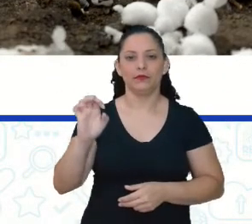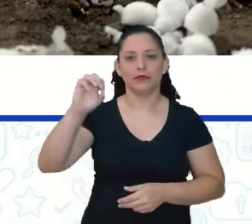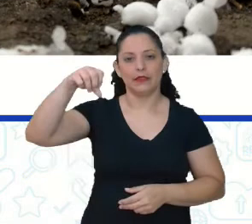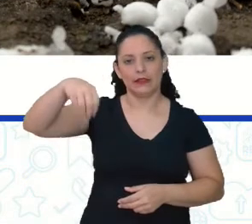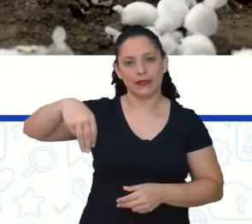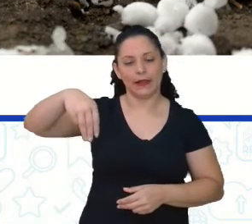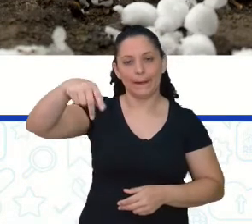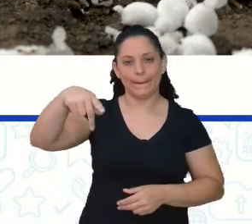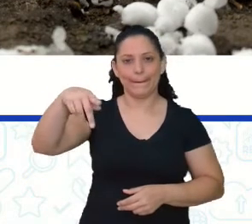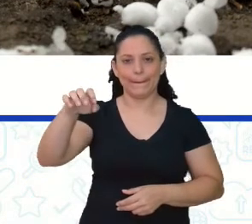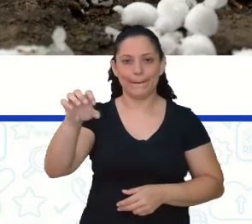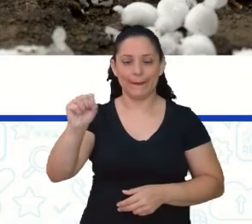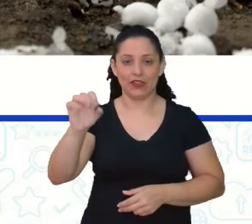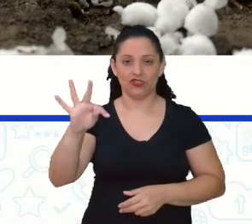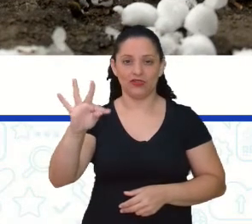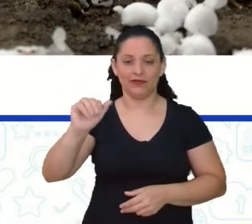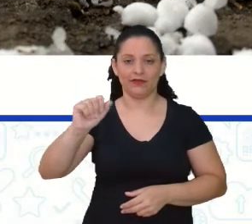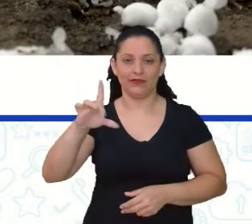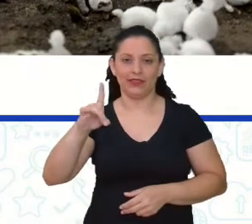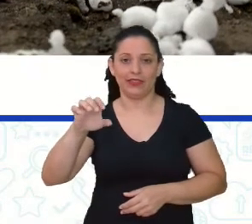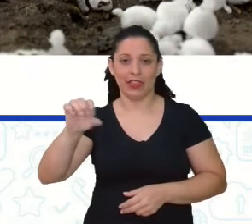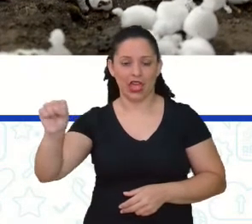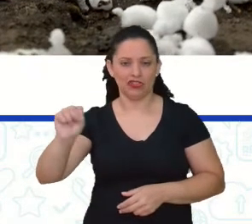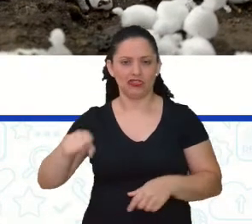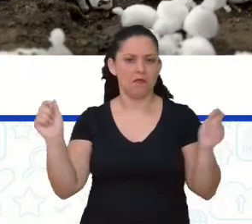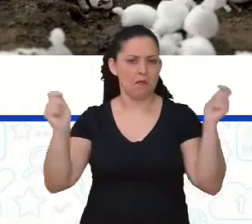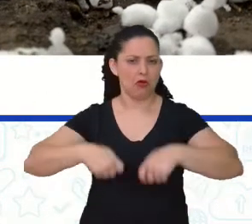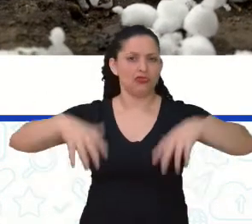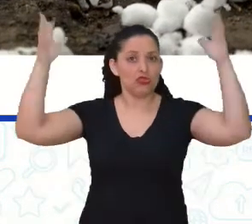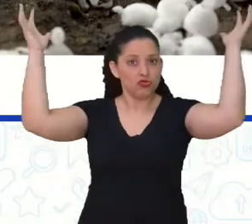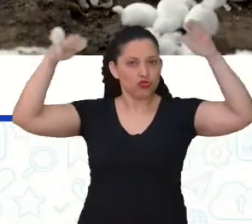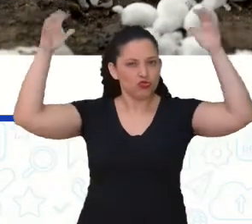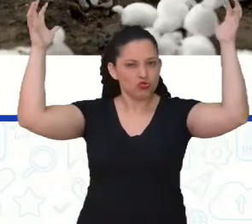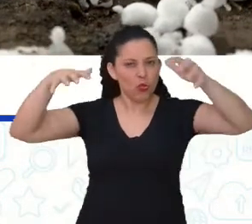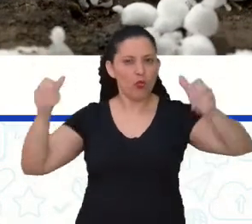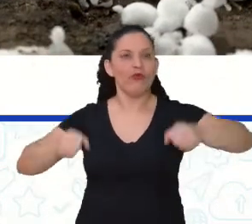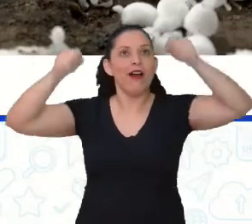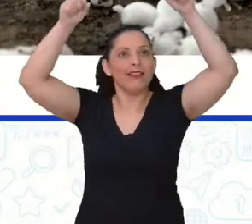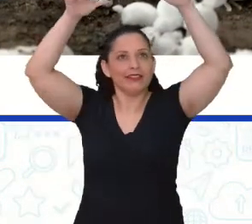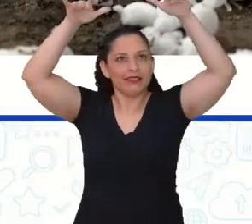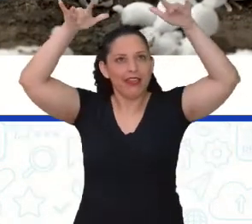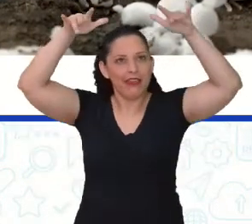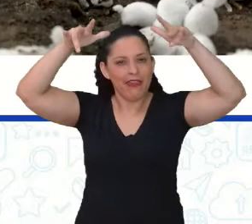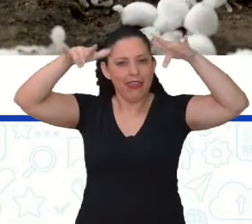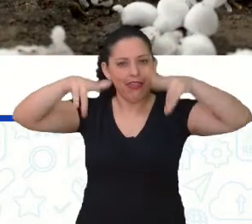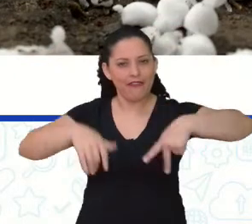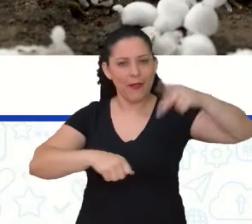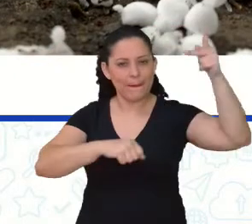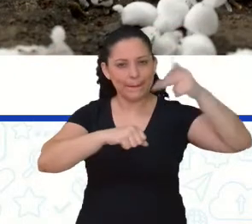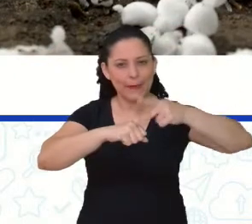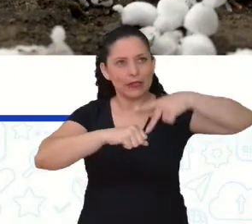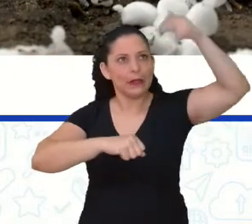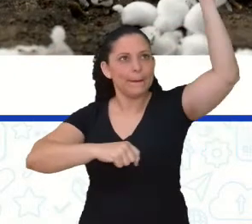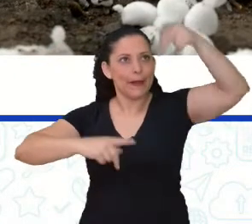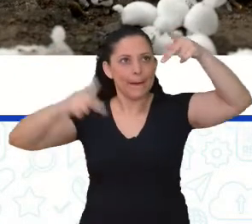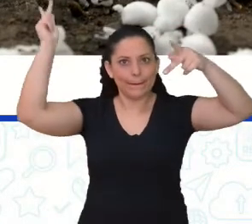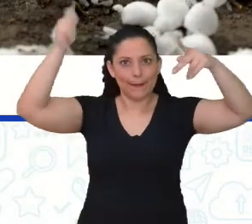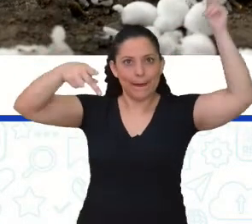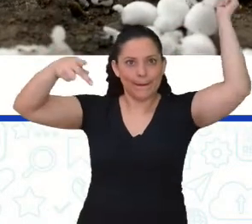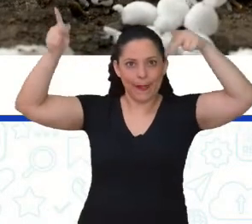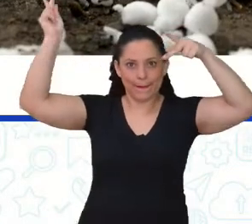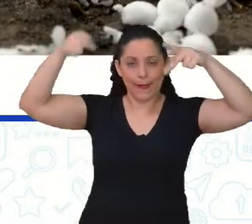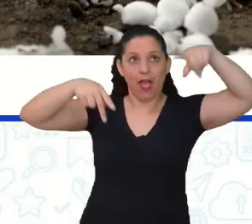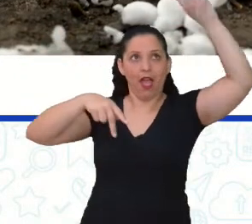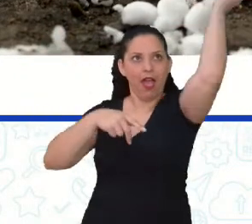tempestades, que podem ser tempestades de chuvas, neve, granizo, areia, raios. Eu queria dar uma paradinha